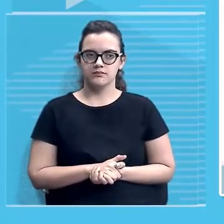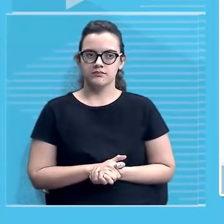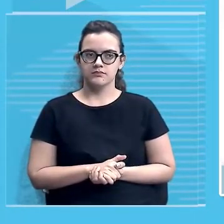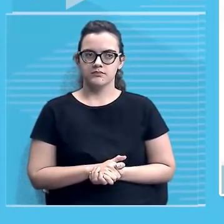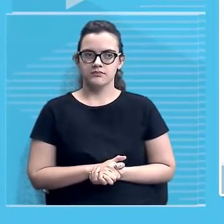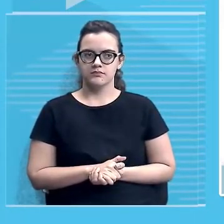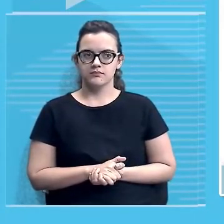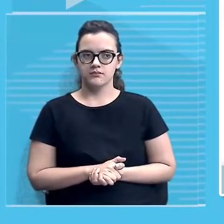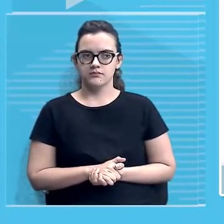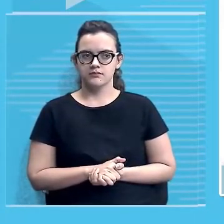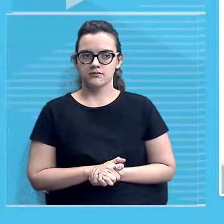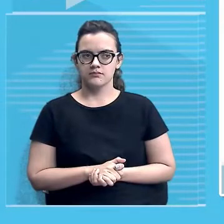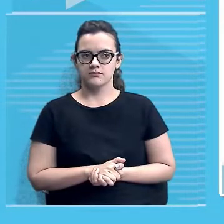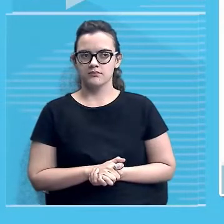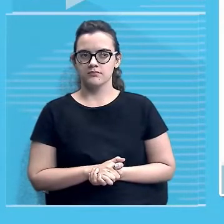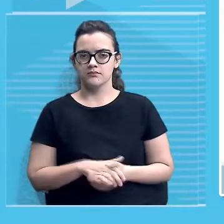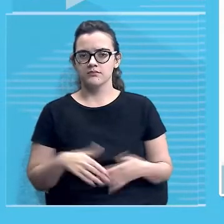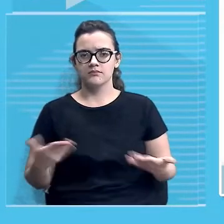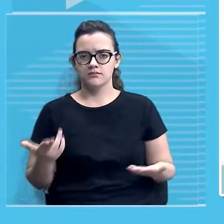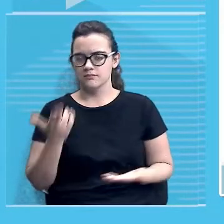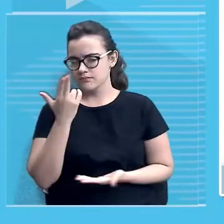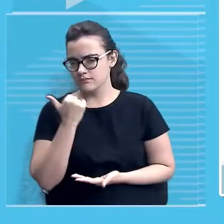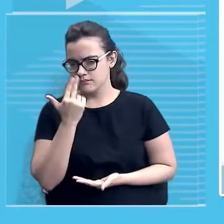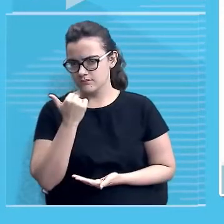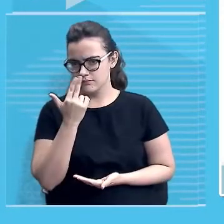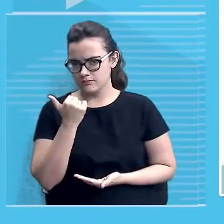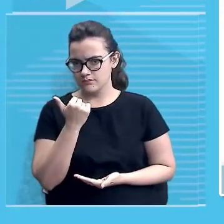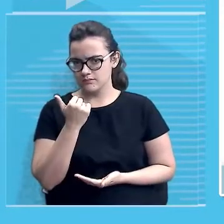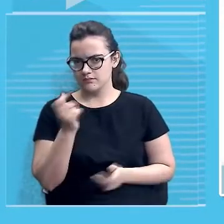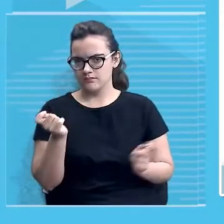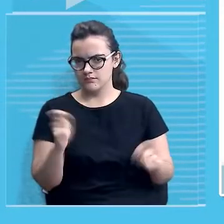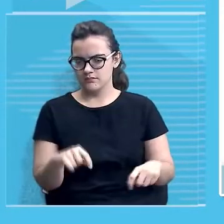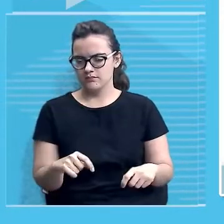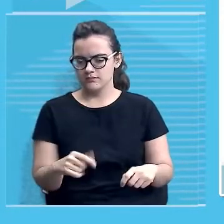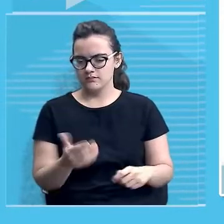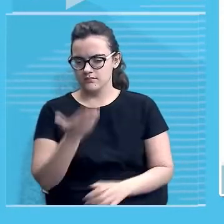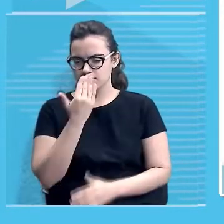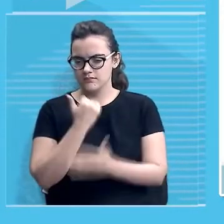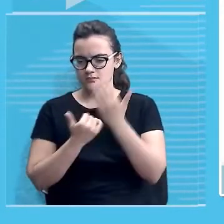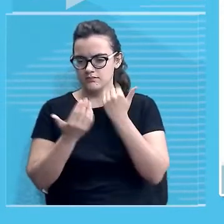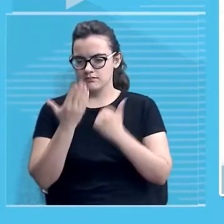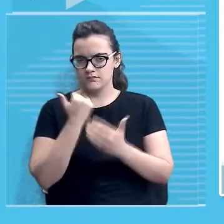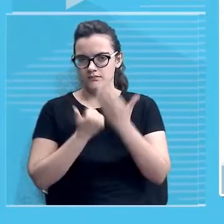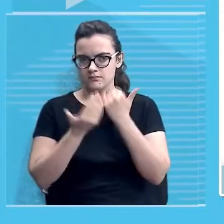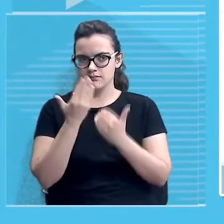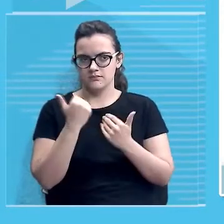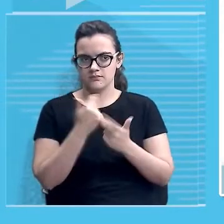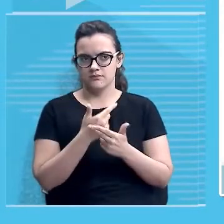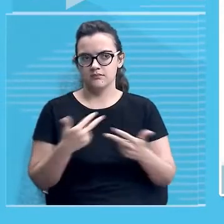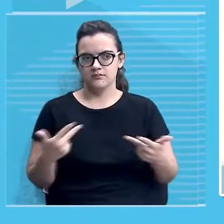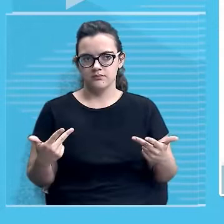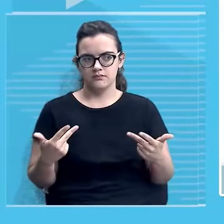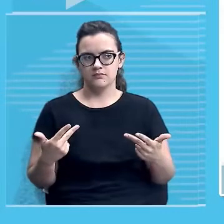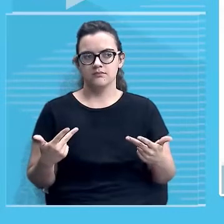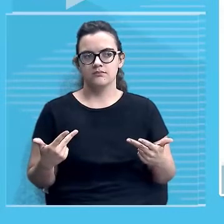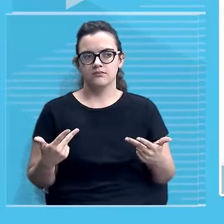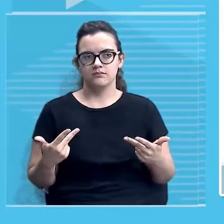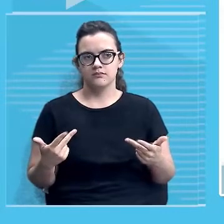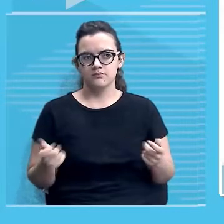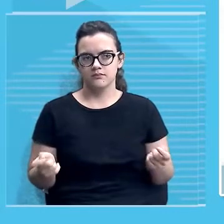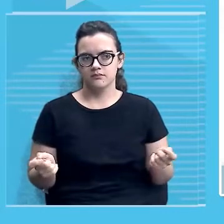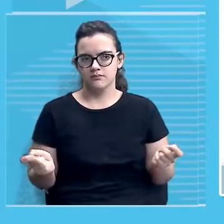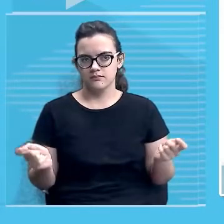Então, quando lá na tabela nutricional você está consumindo, por exemplo,